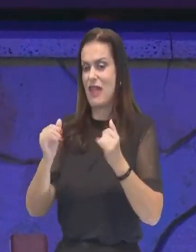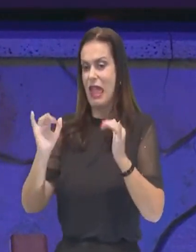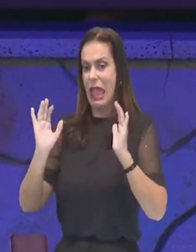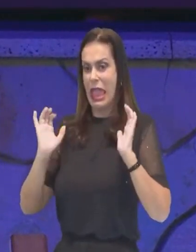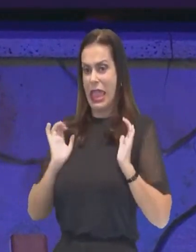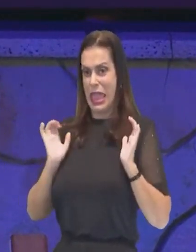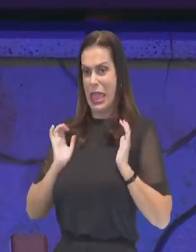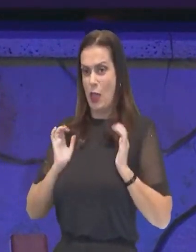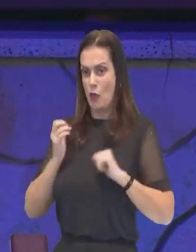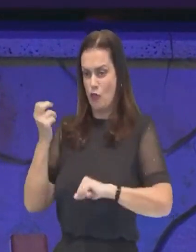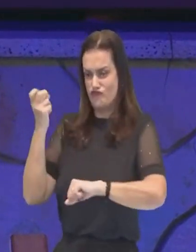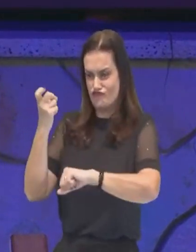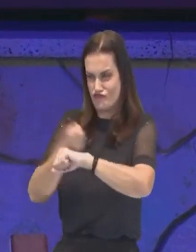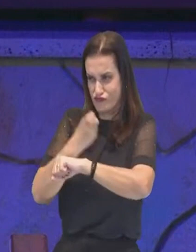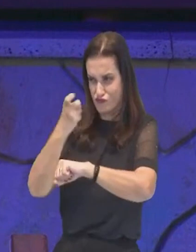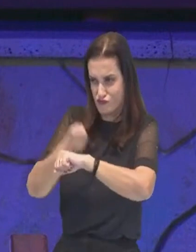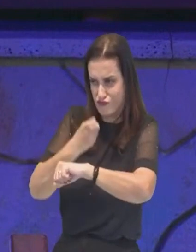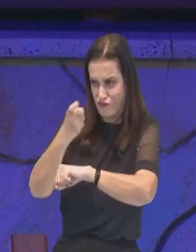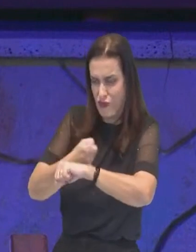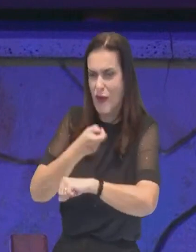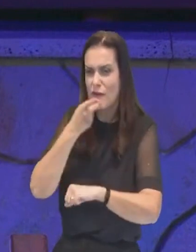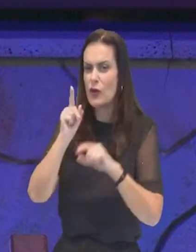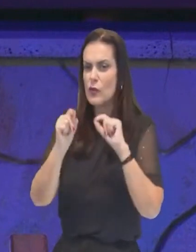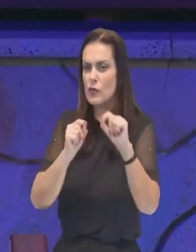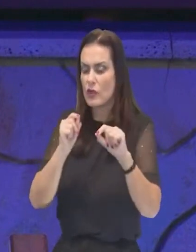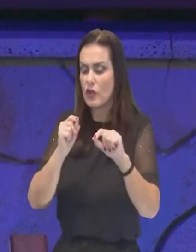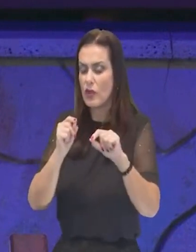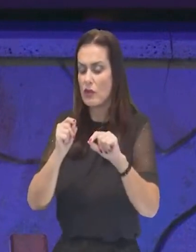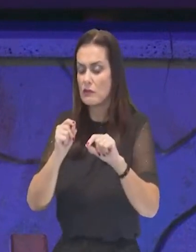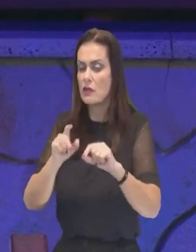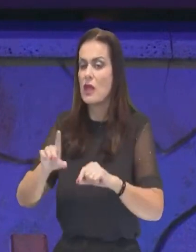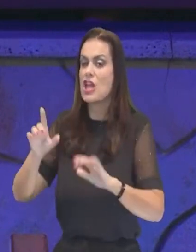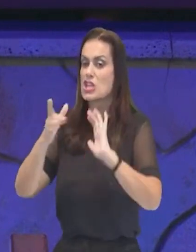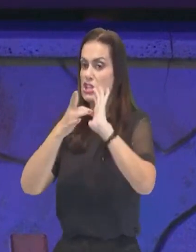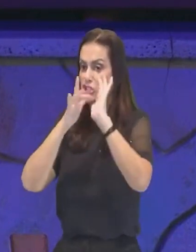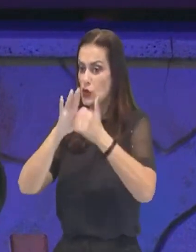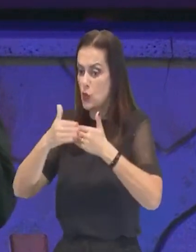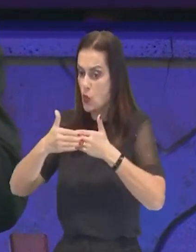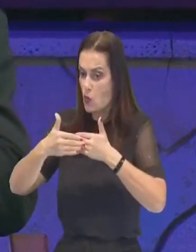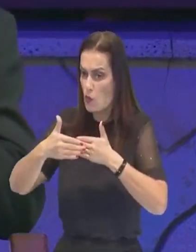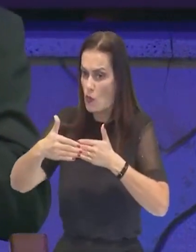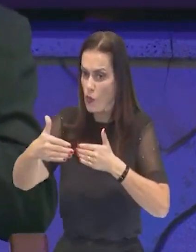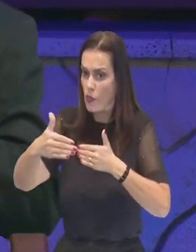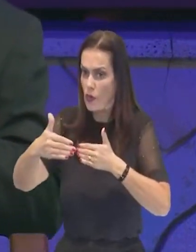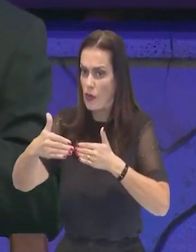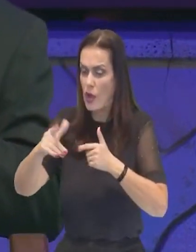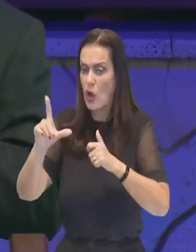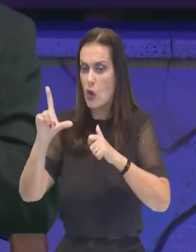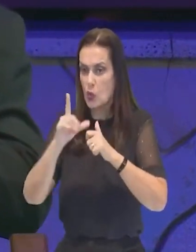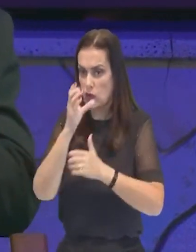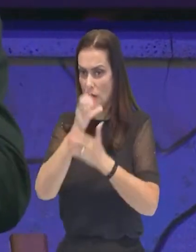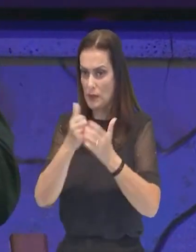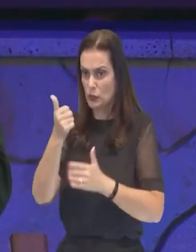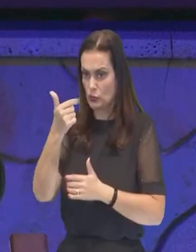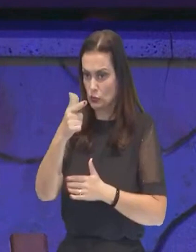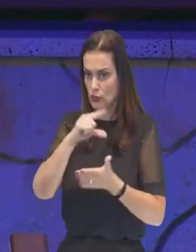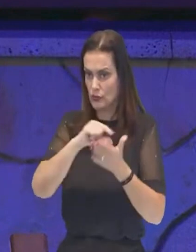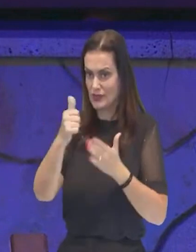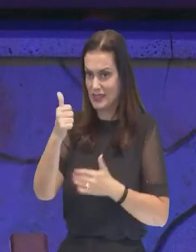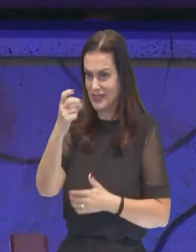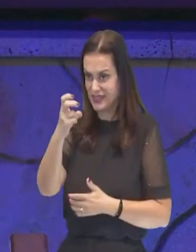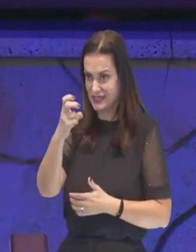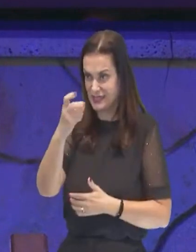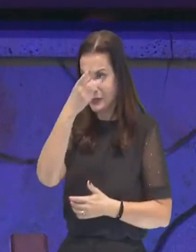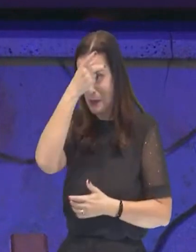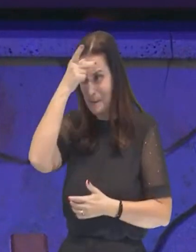das palavras de Jesus que precedem imediatamente o seu início, ali em Lucas 12:15, quando